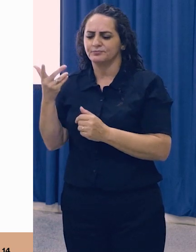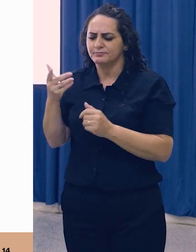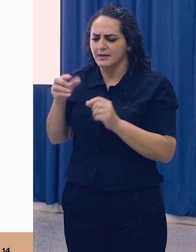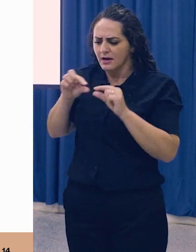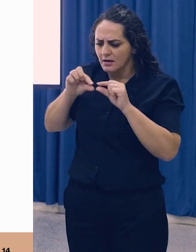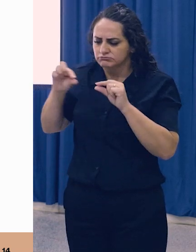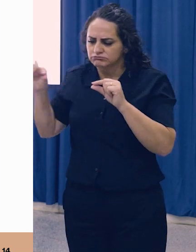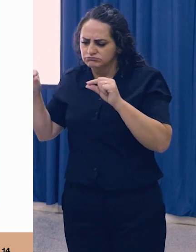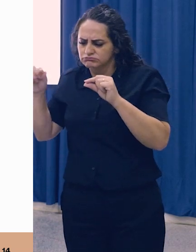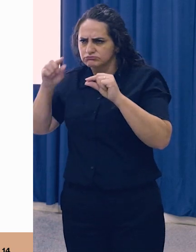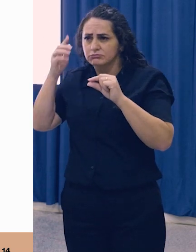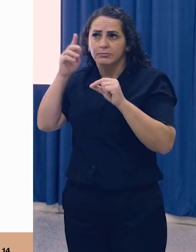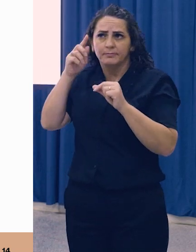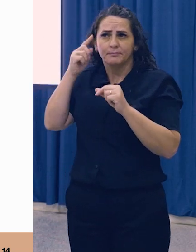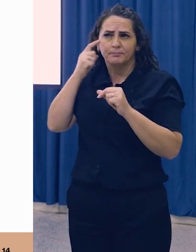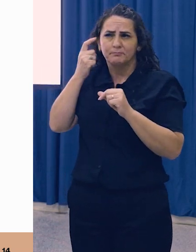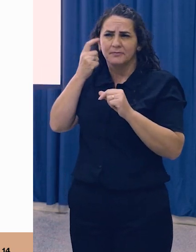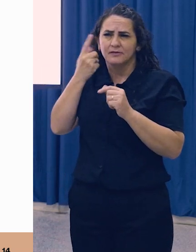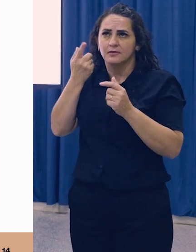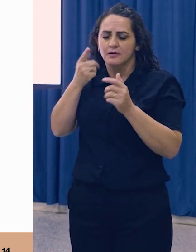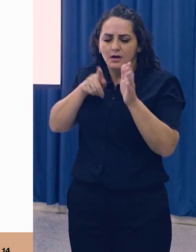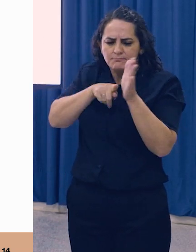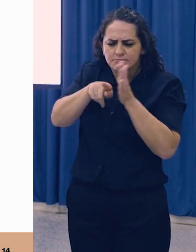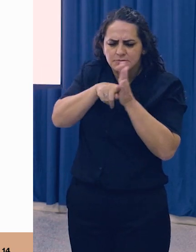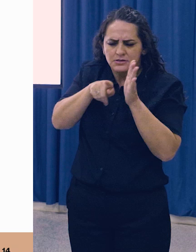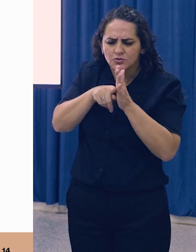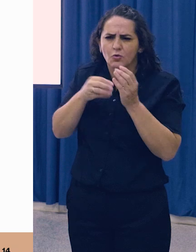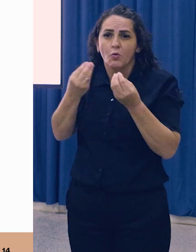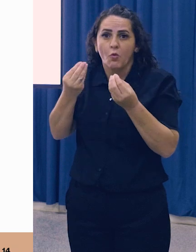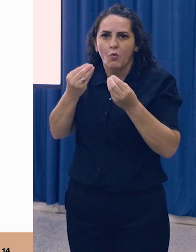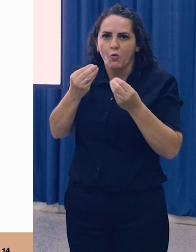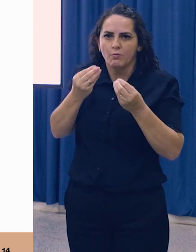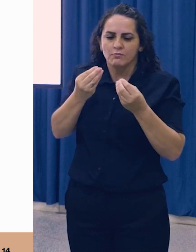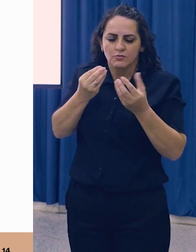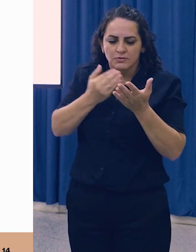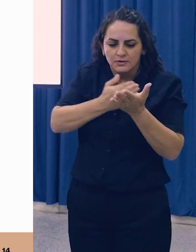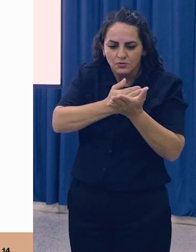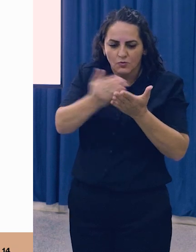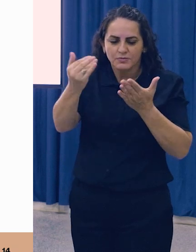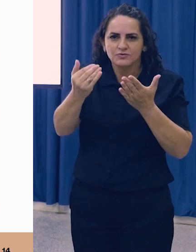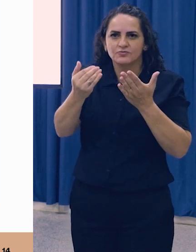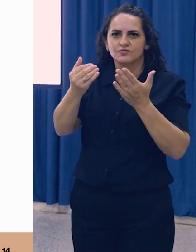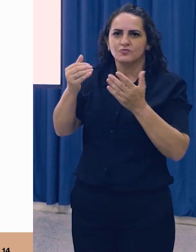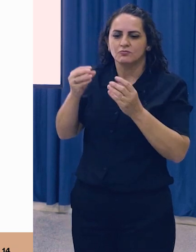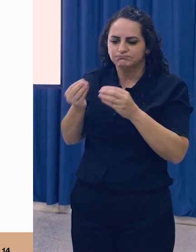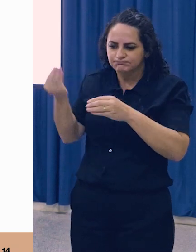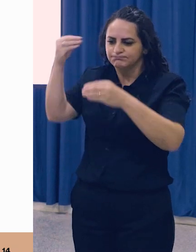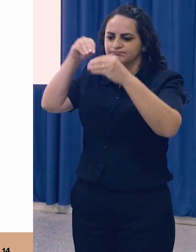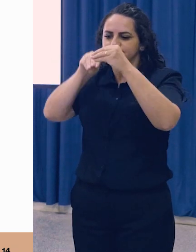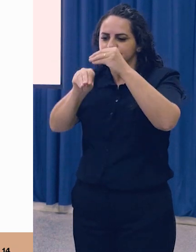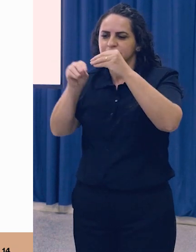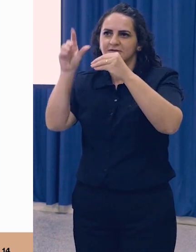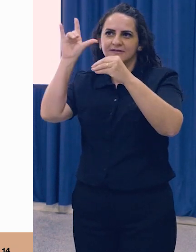linha editorial, que é como foi a construção das postagens, né? O que foi